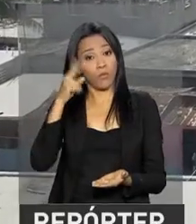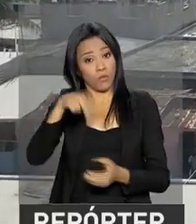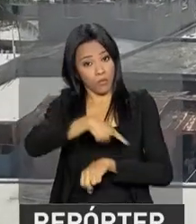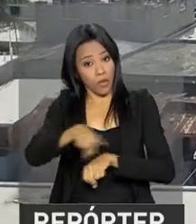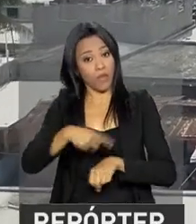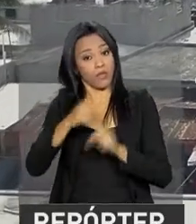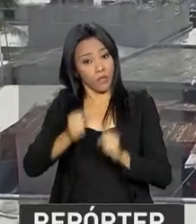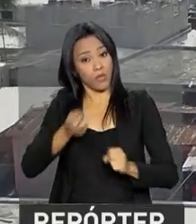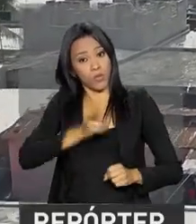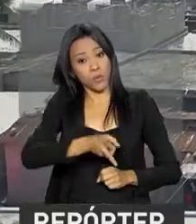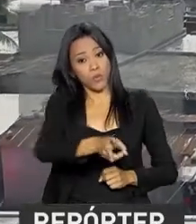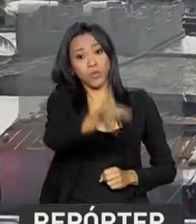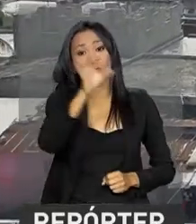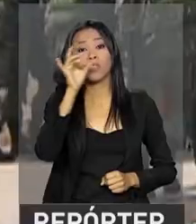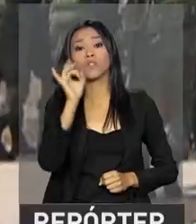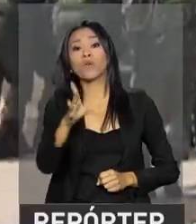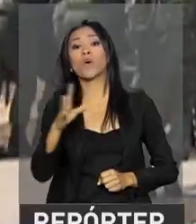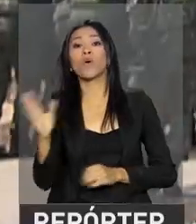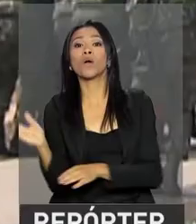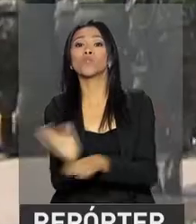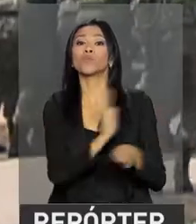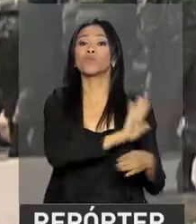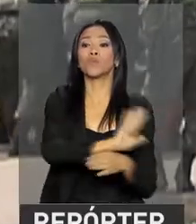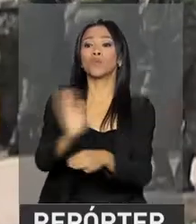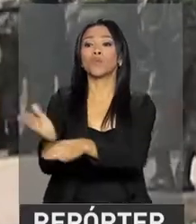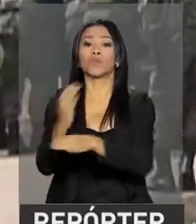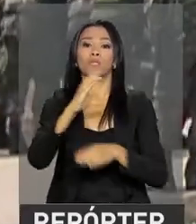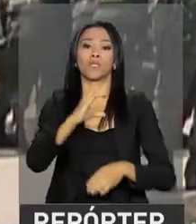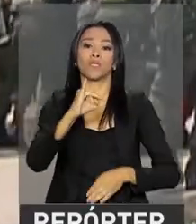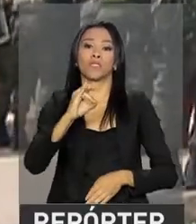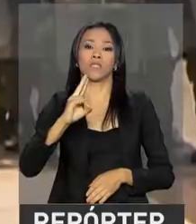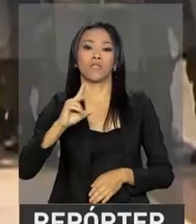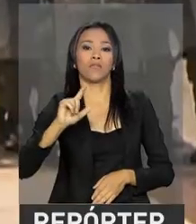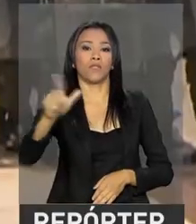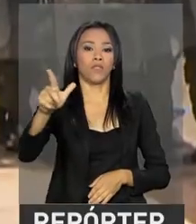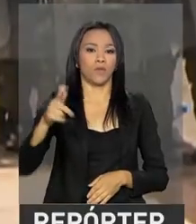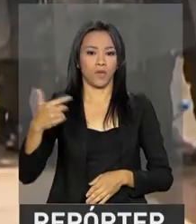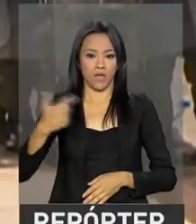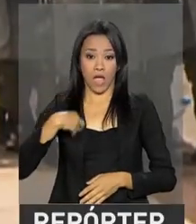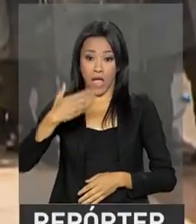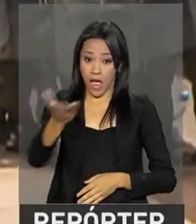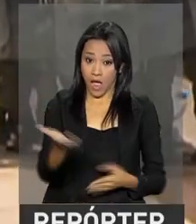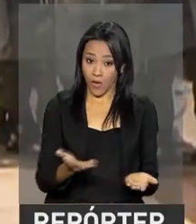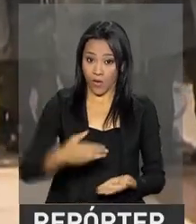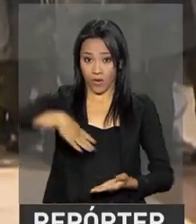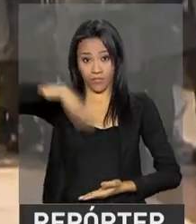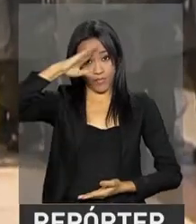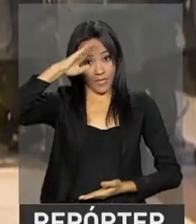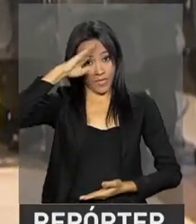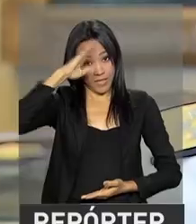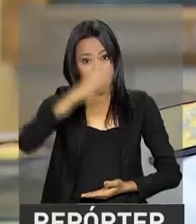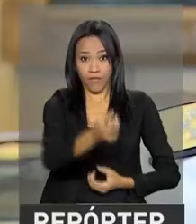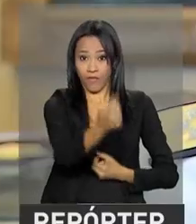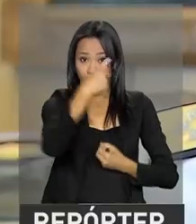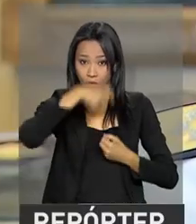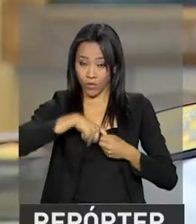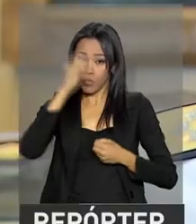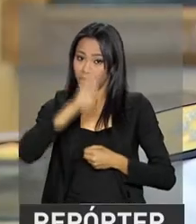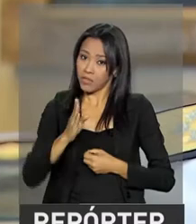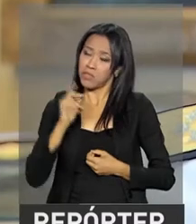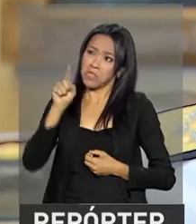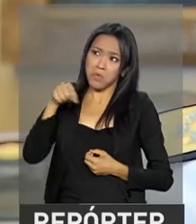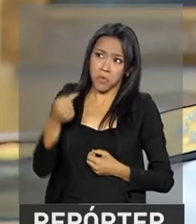apenas com a ajuda civil mais para os militares brasileiros outra missão pode começar em breve nós